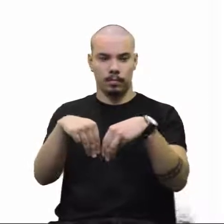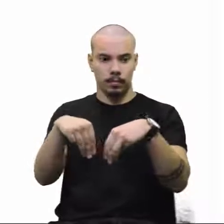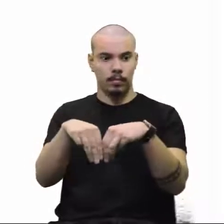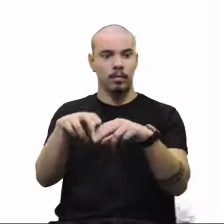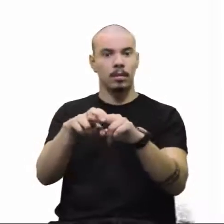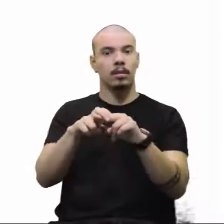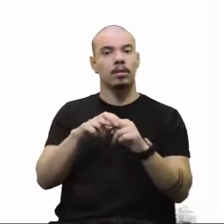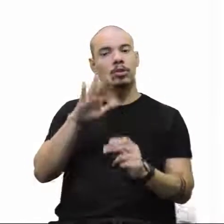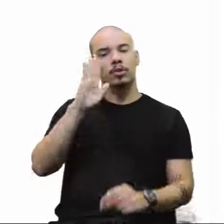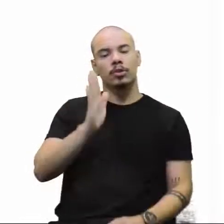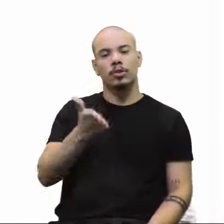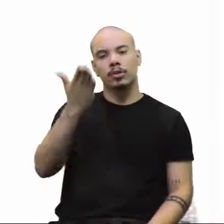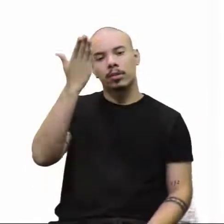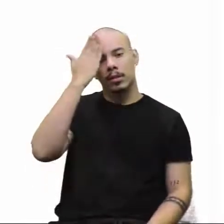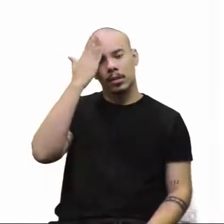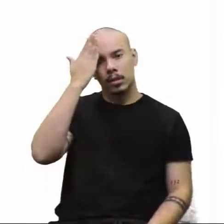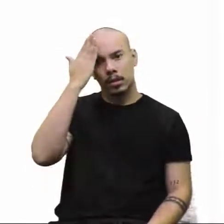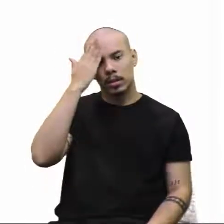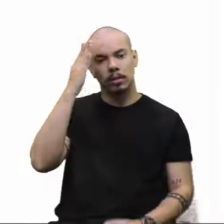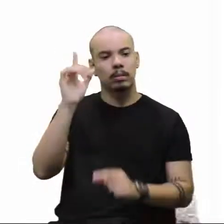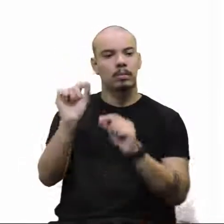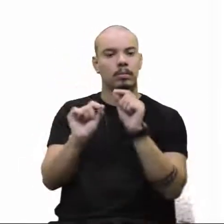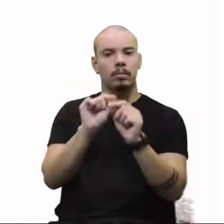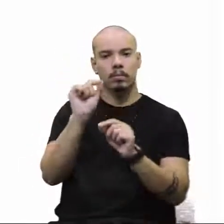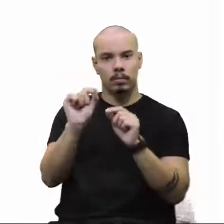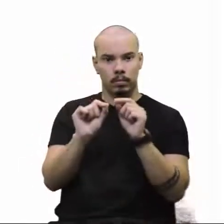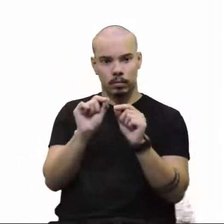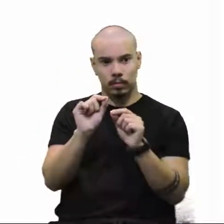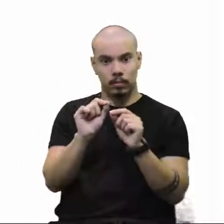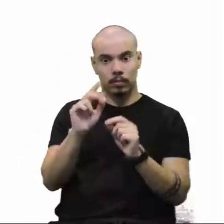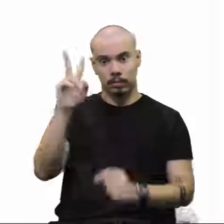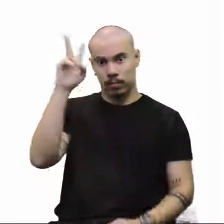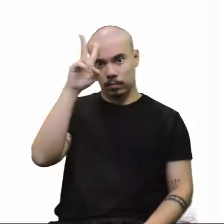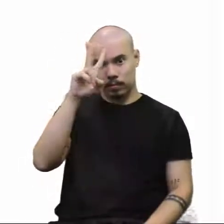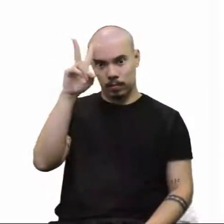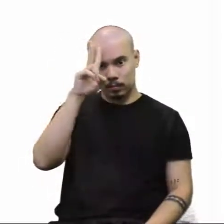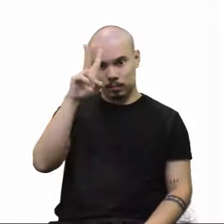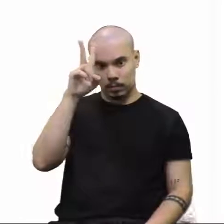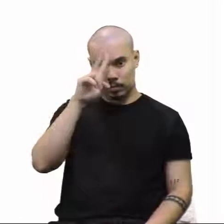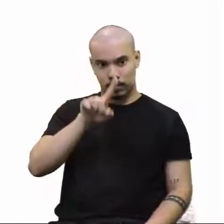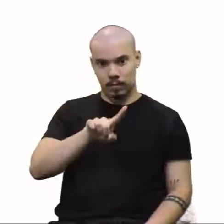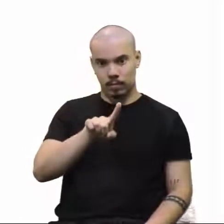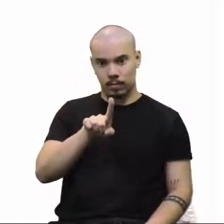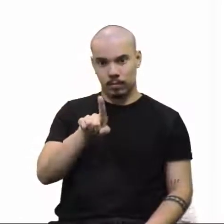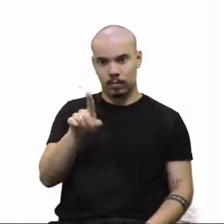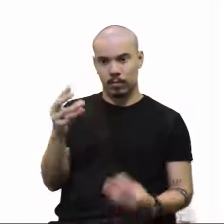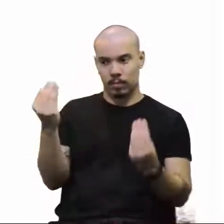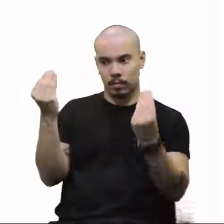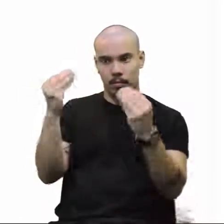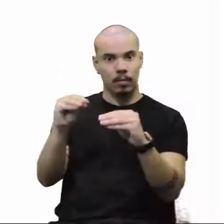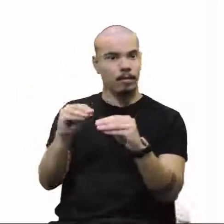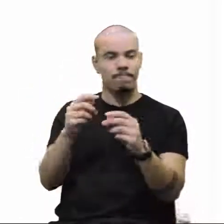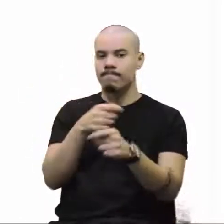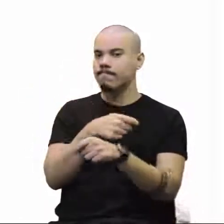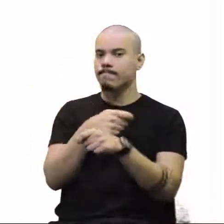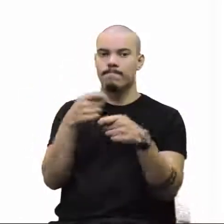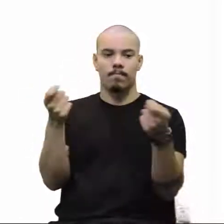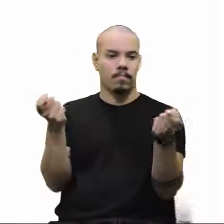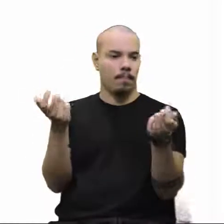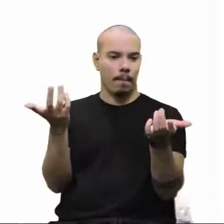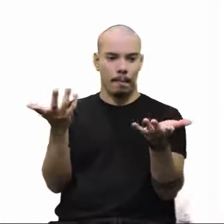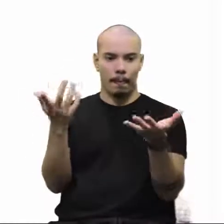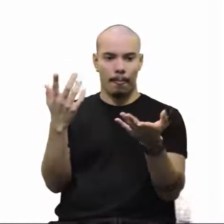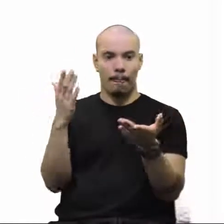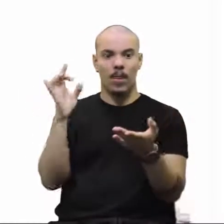Então, já sabe que eu vou... Lembrando que para ela girar, o X tem que ser eixo, senão não tem como ela girar. Isso. Tem que